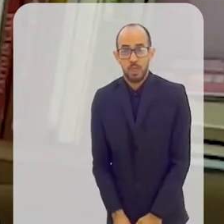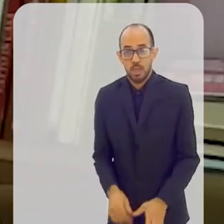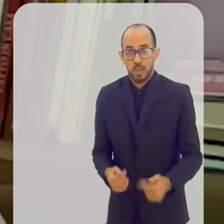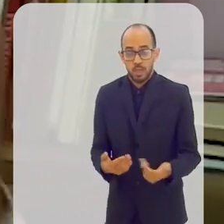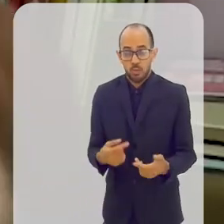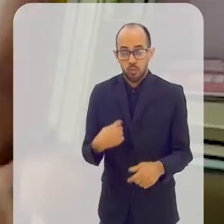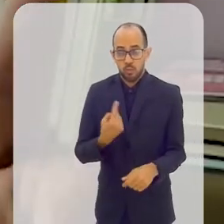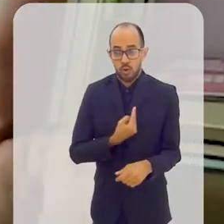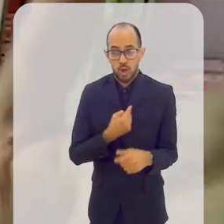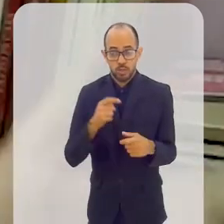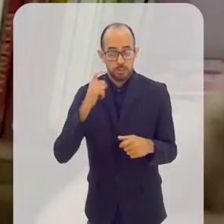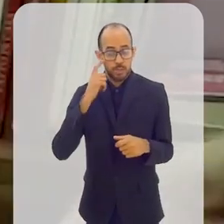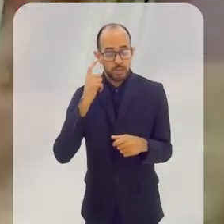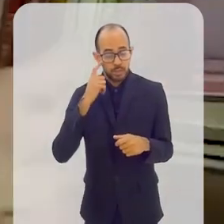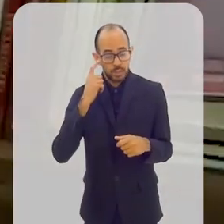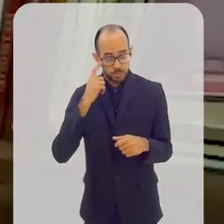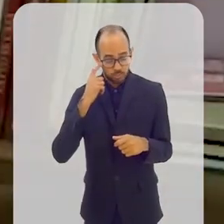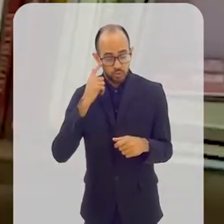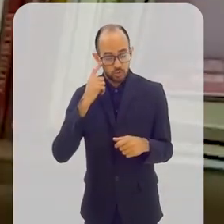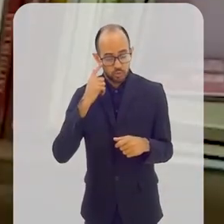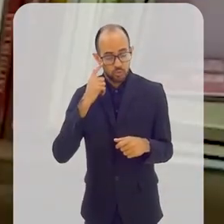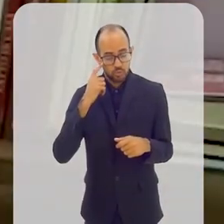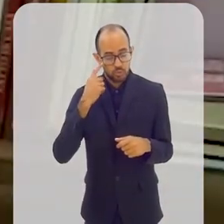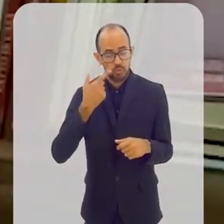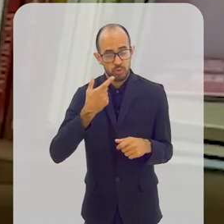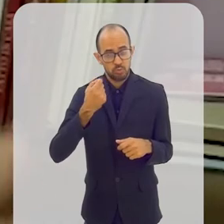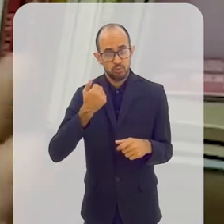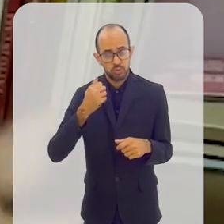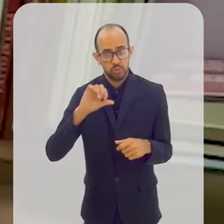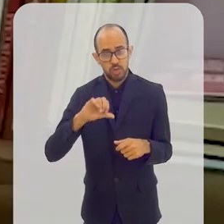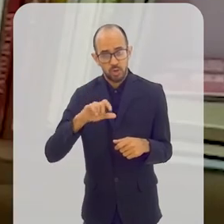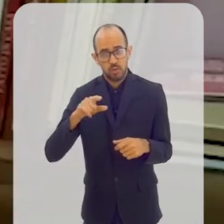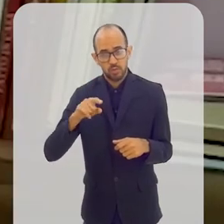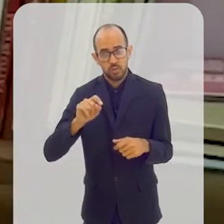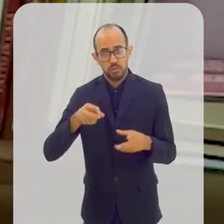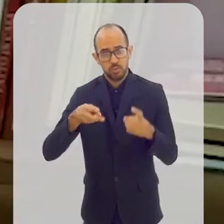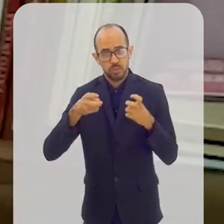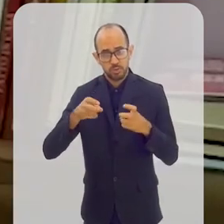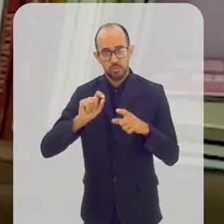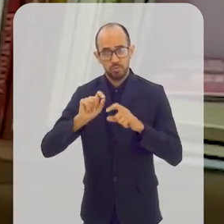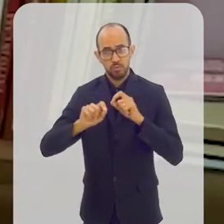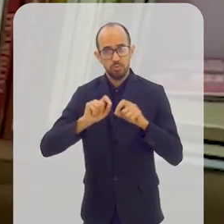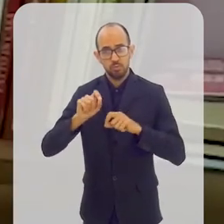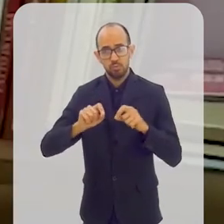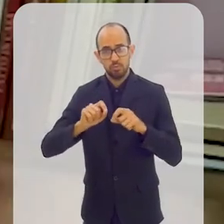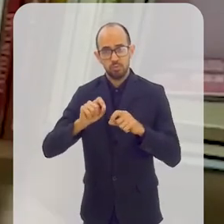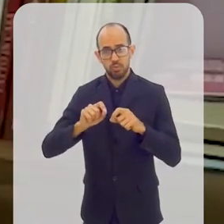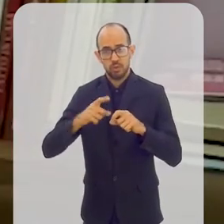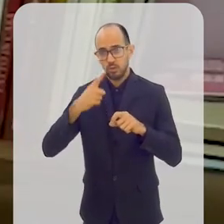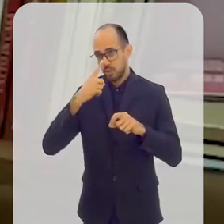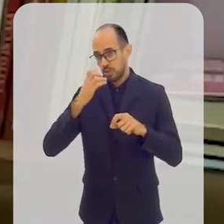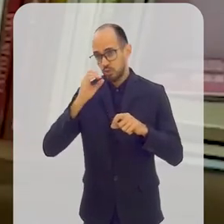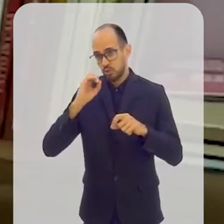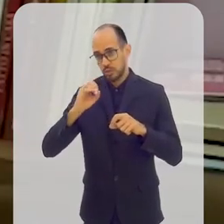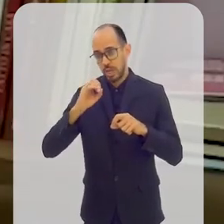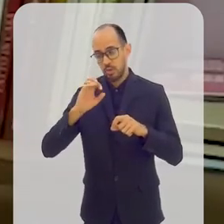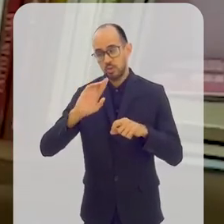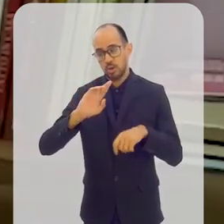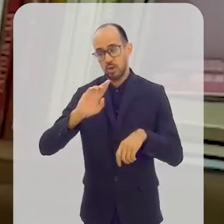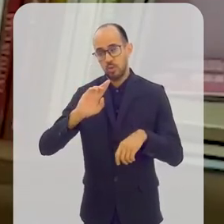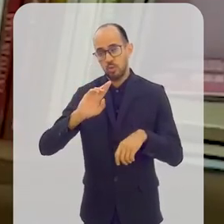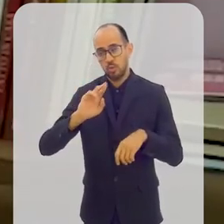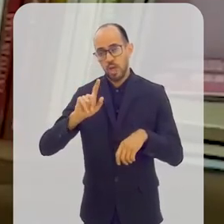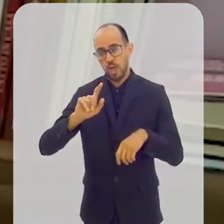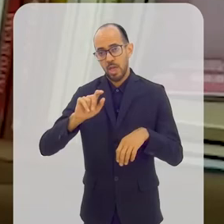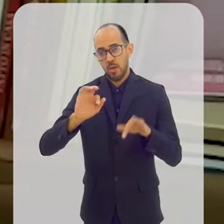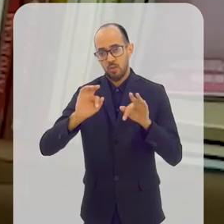Então, nós já pensamos, quando a gente começa em 2019, a gente já vê que o lixo zero não